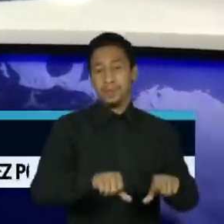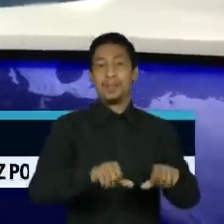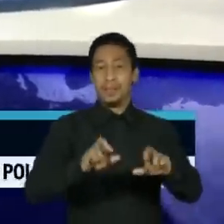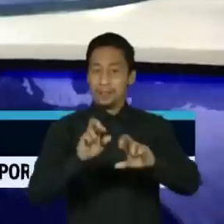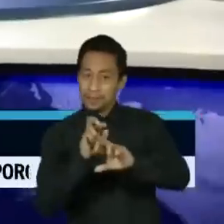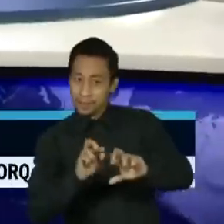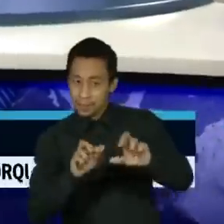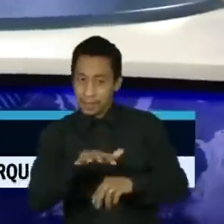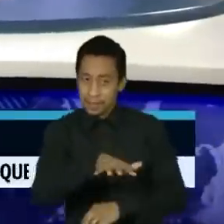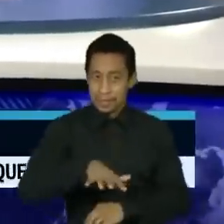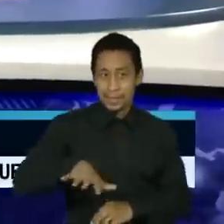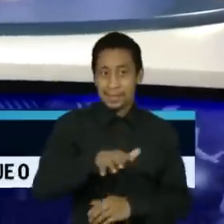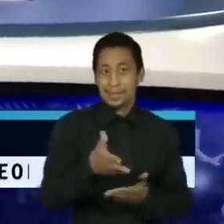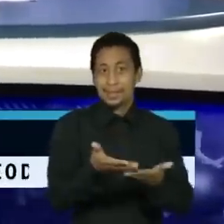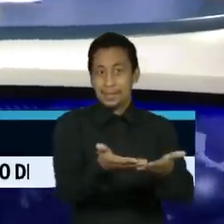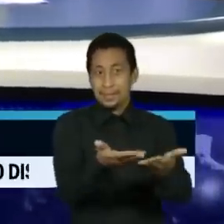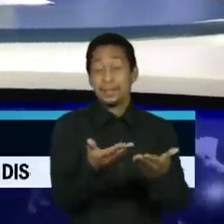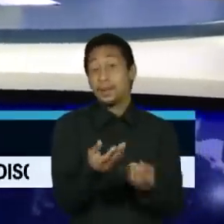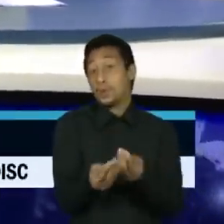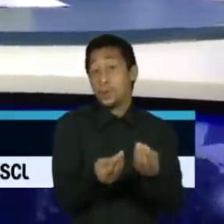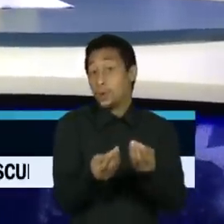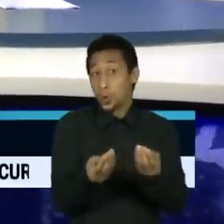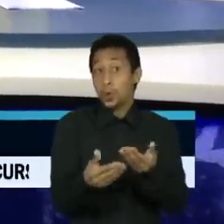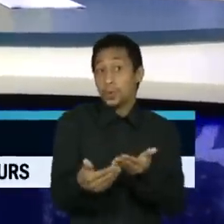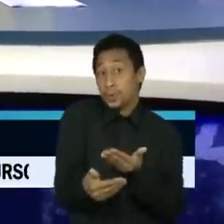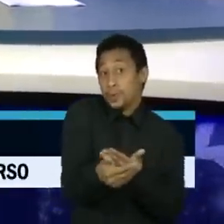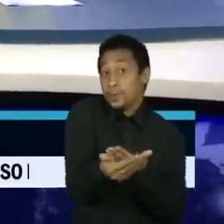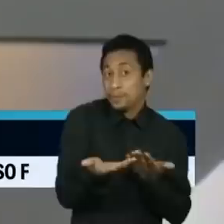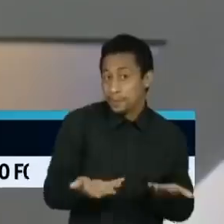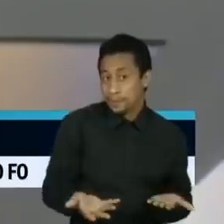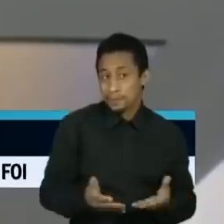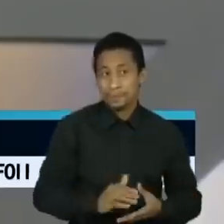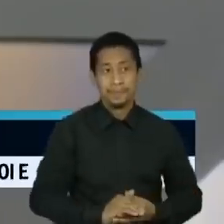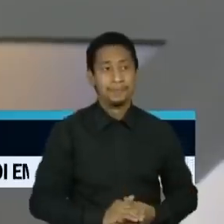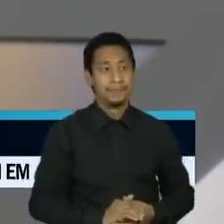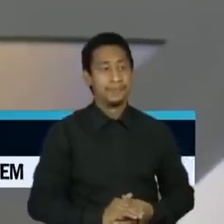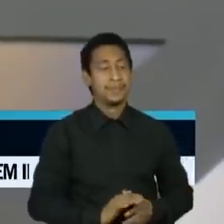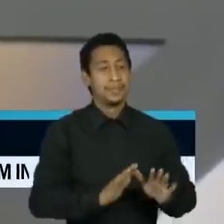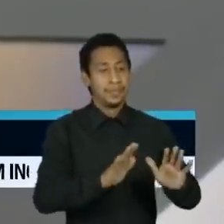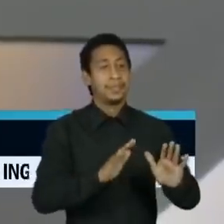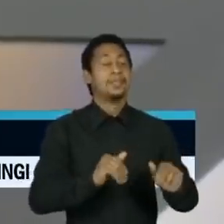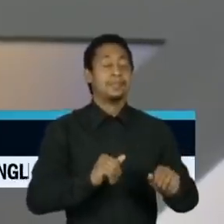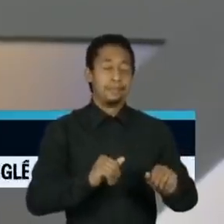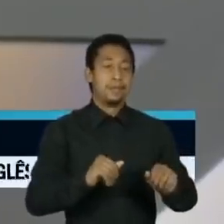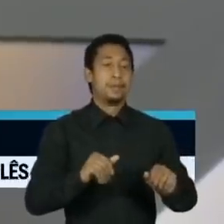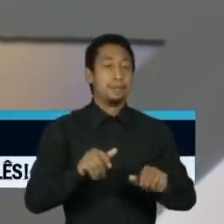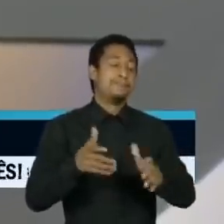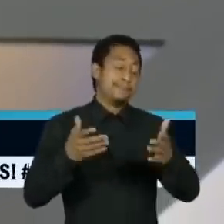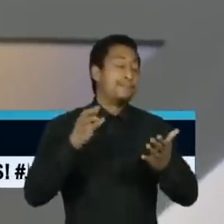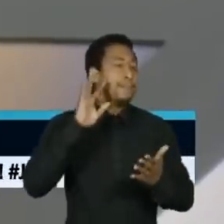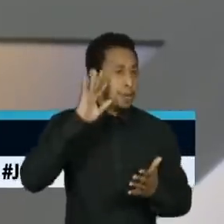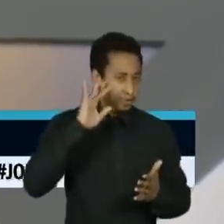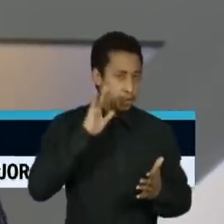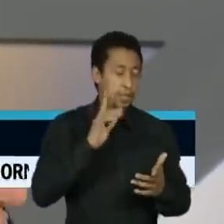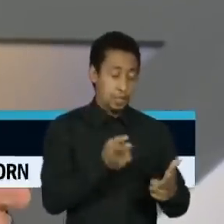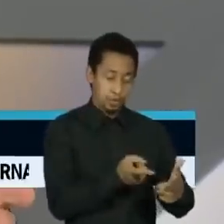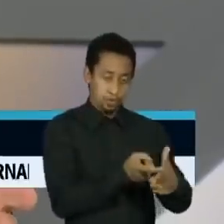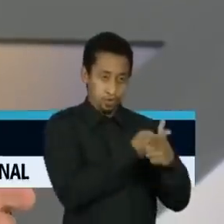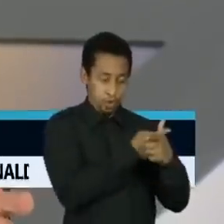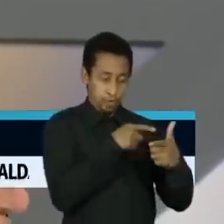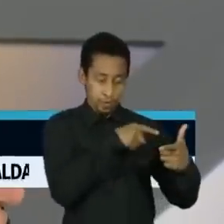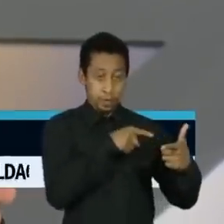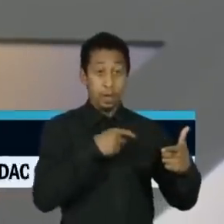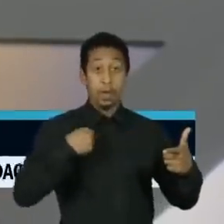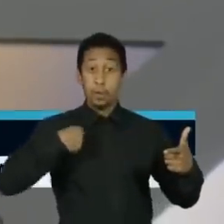fiscal. Quais as consequências, as principais consequências disso? Olha, toda vez que um devedor deixa de cumprir